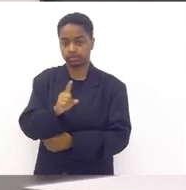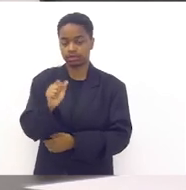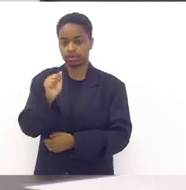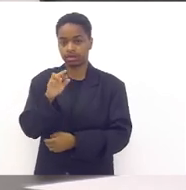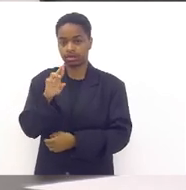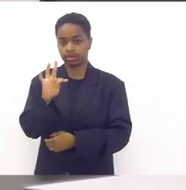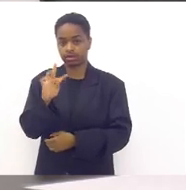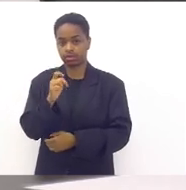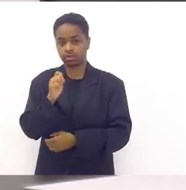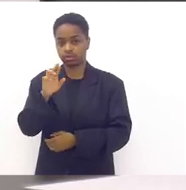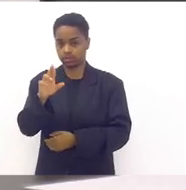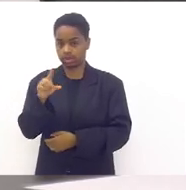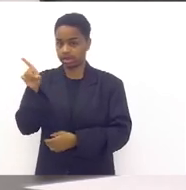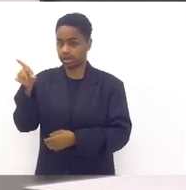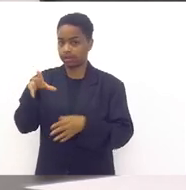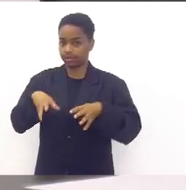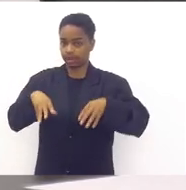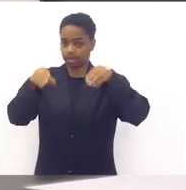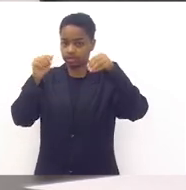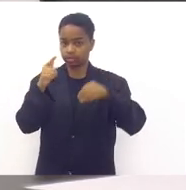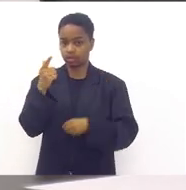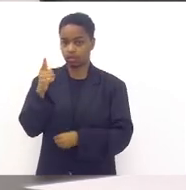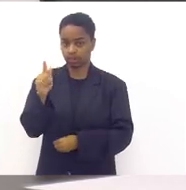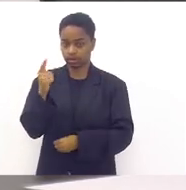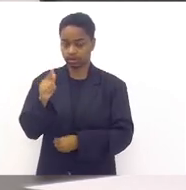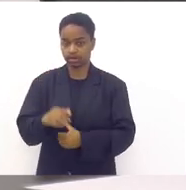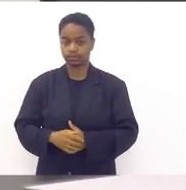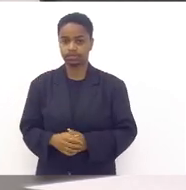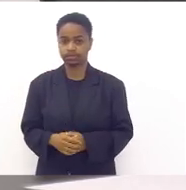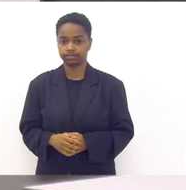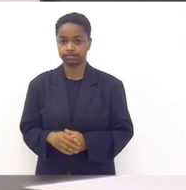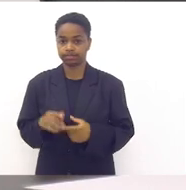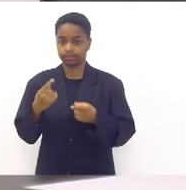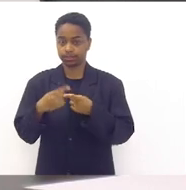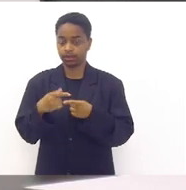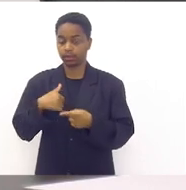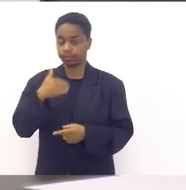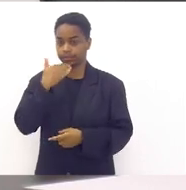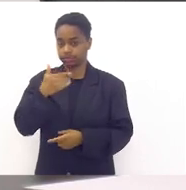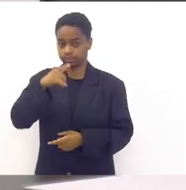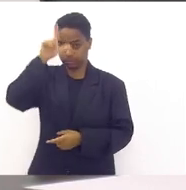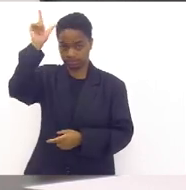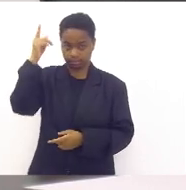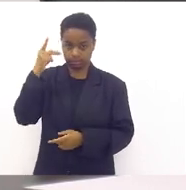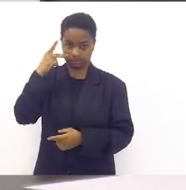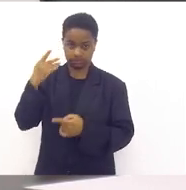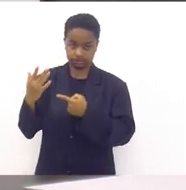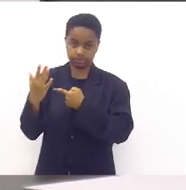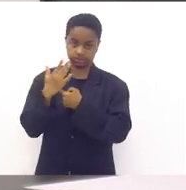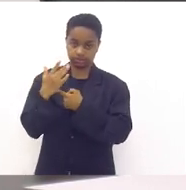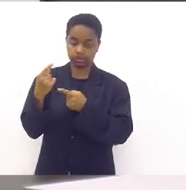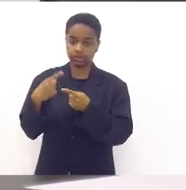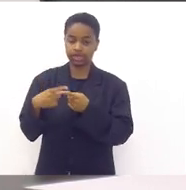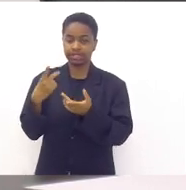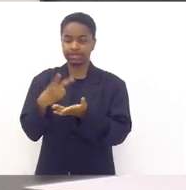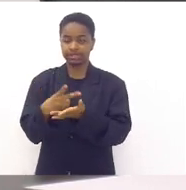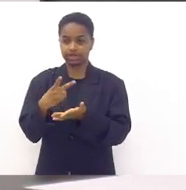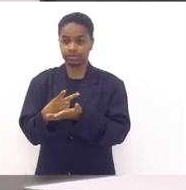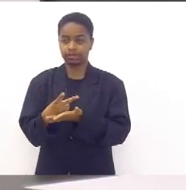lá no Palácio Guanabara. Foi quando eu pedi ajuda ao deputado Luiz Paulo, que está sempre com os